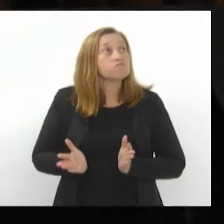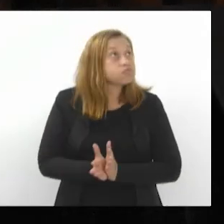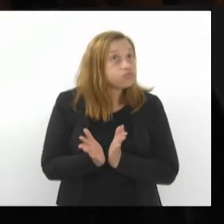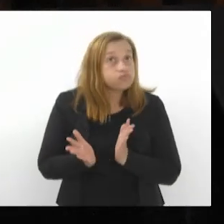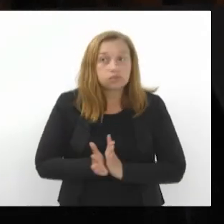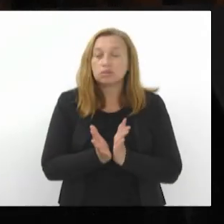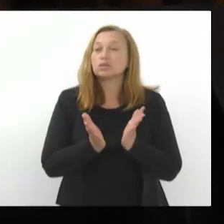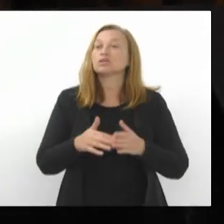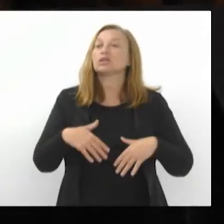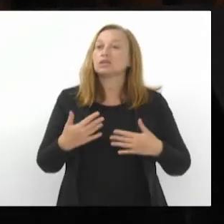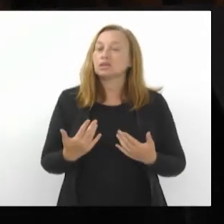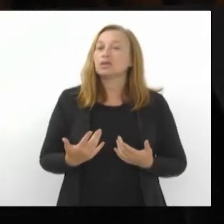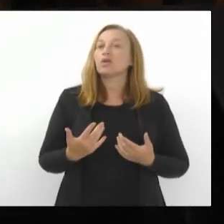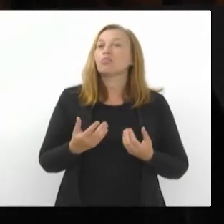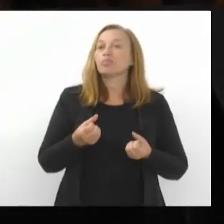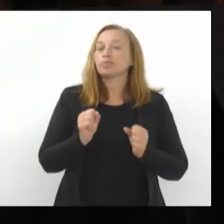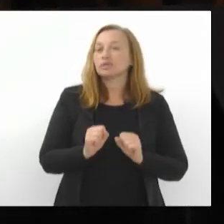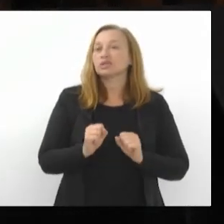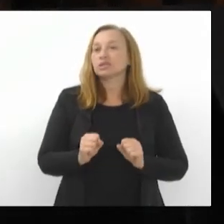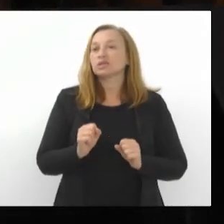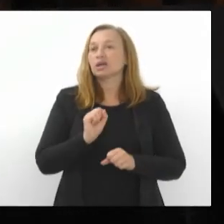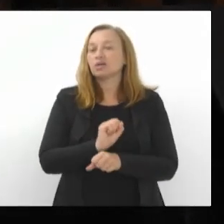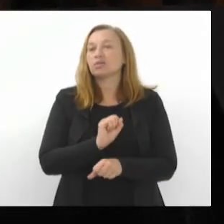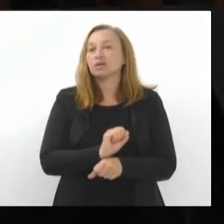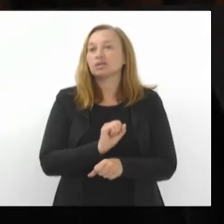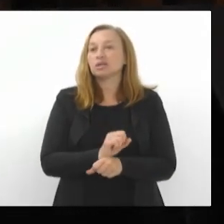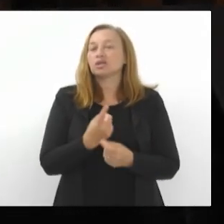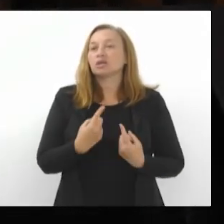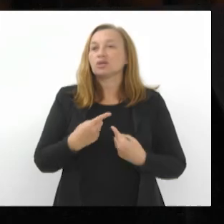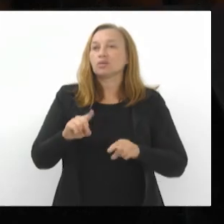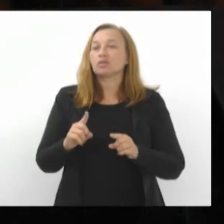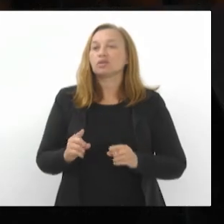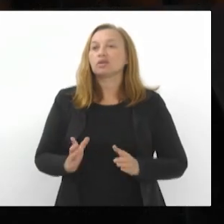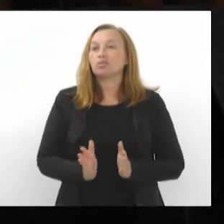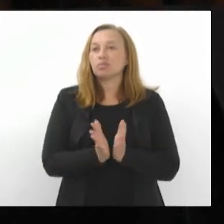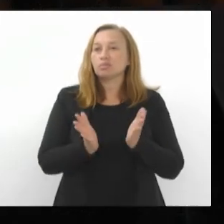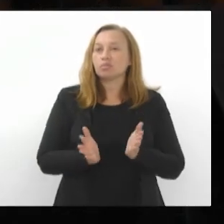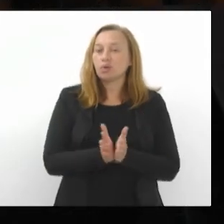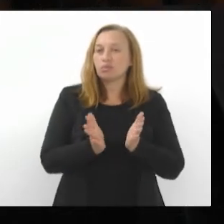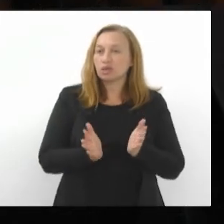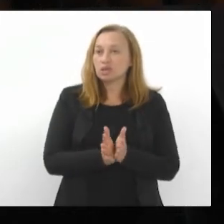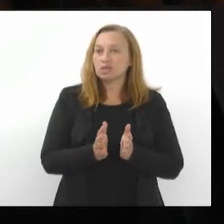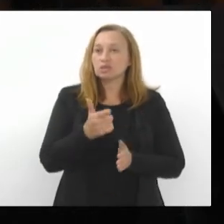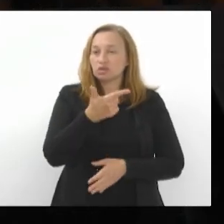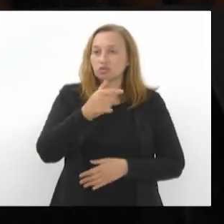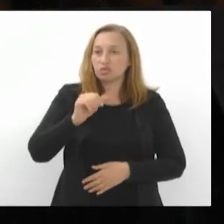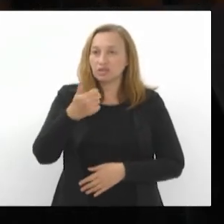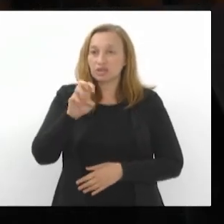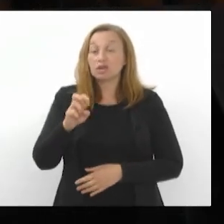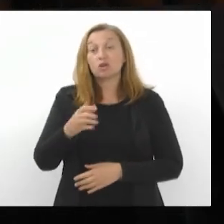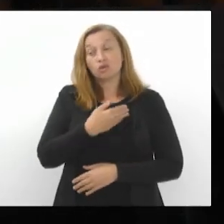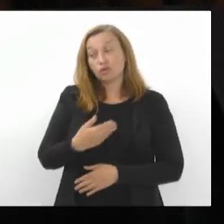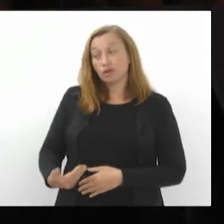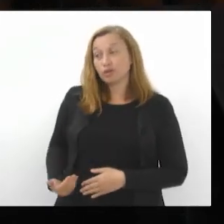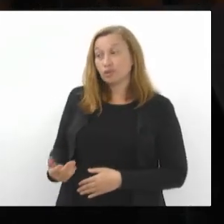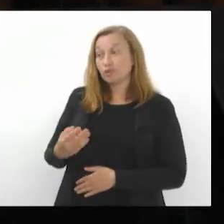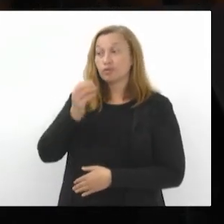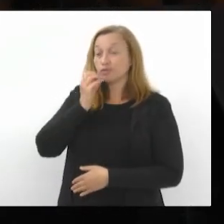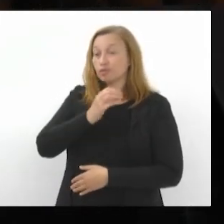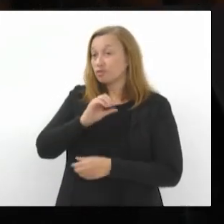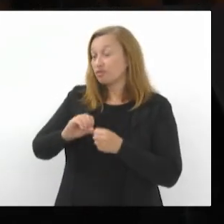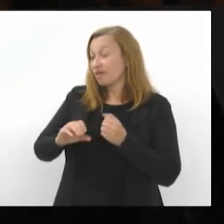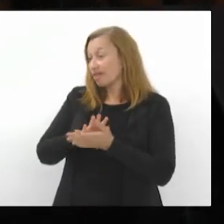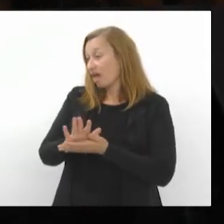pobreza. Logo, poderíamos esperar um esforço ao combate à miséria e à pobreza em 2025, já que o governador Cláudio Castro não fez